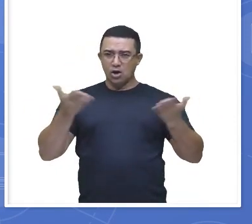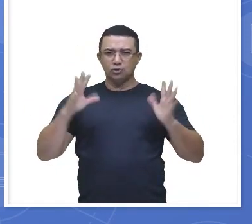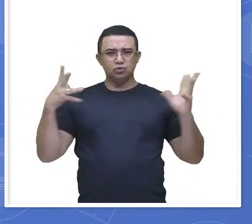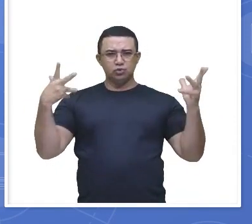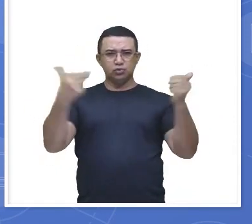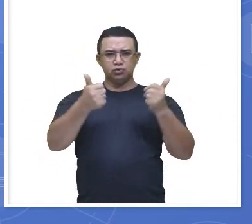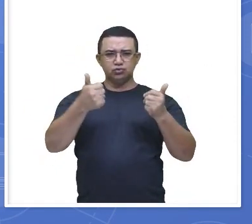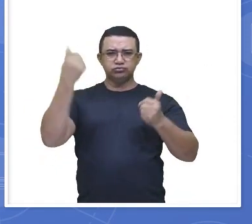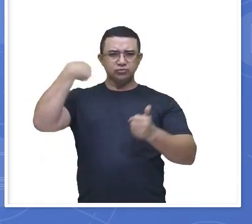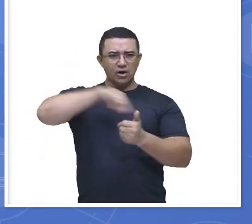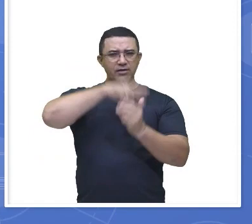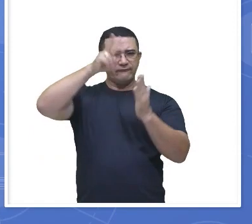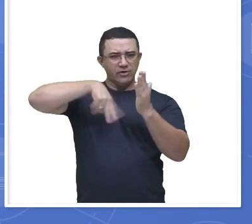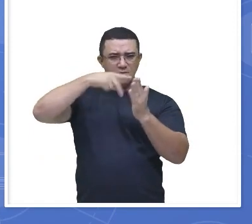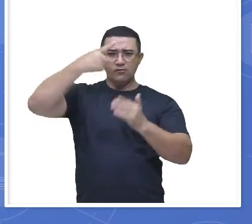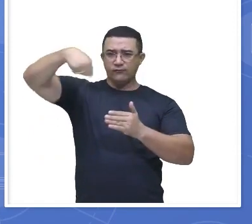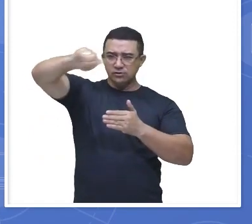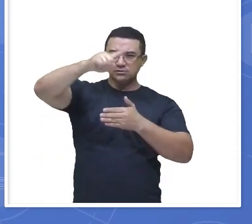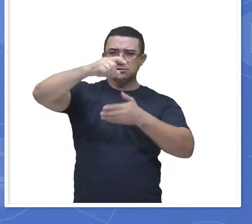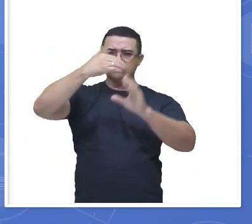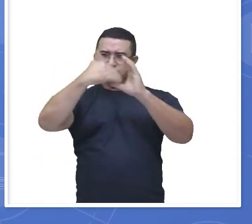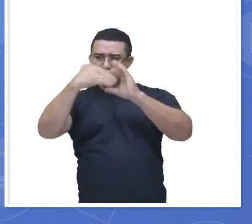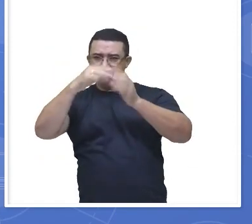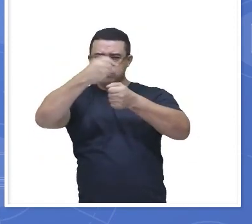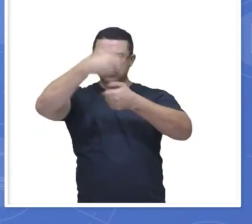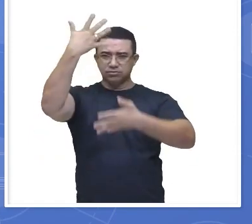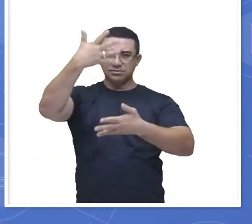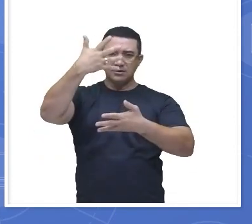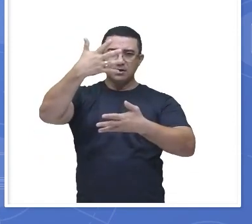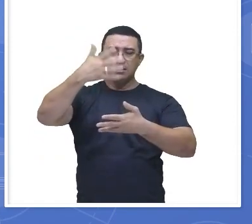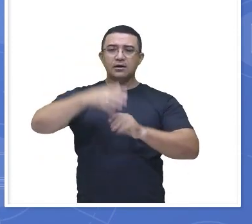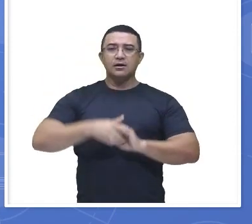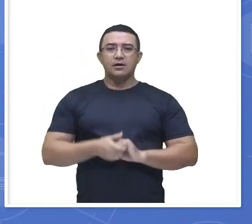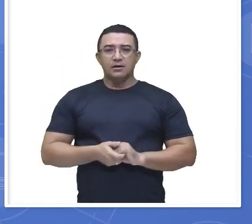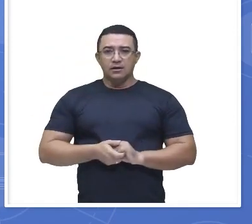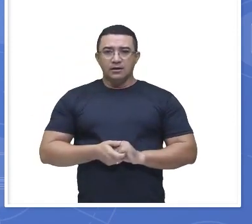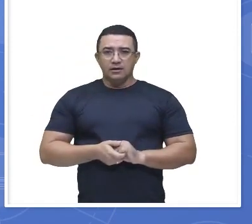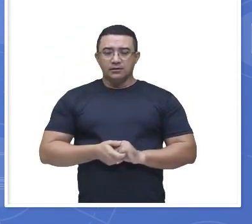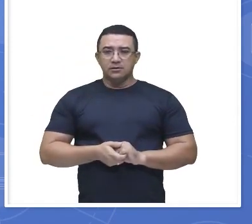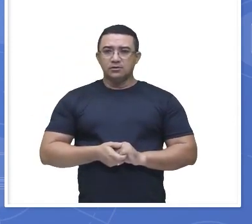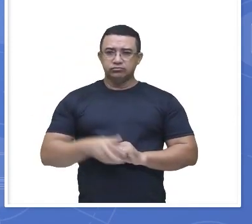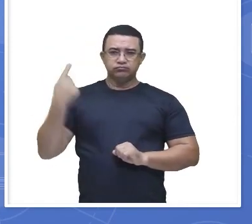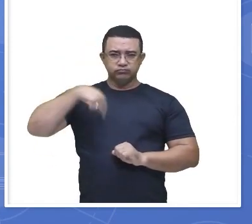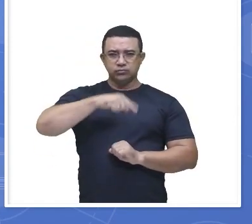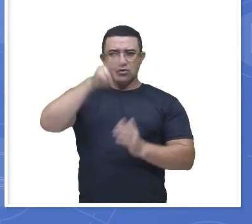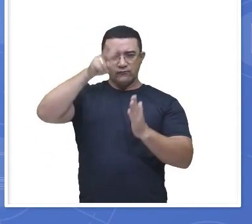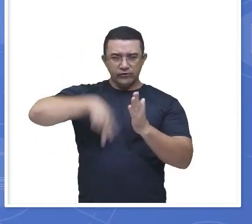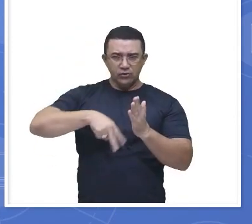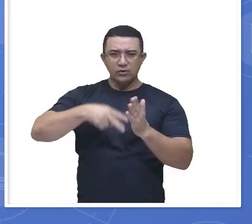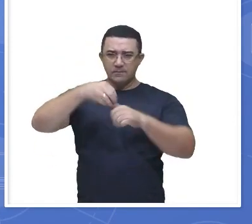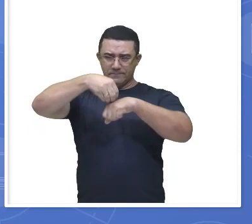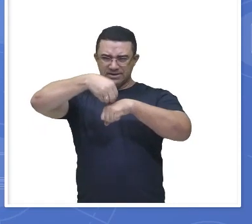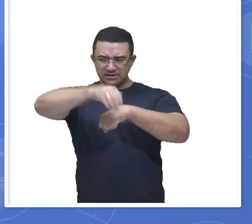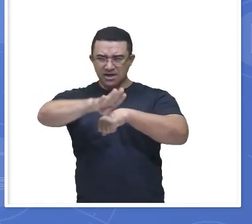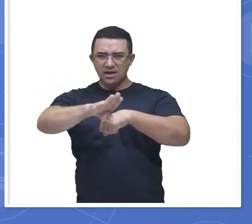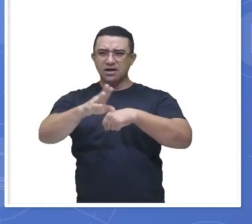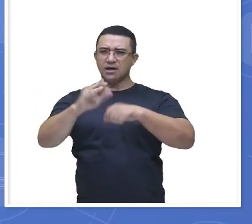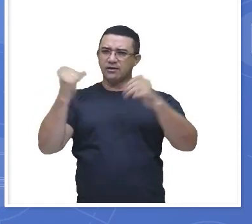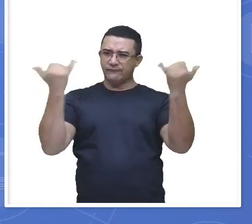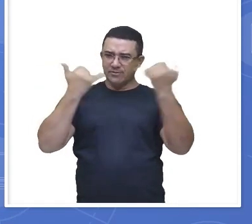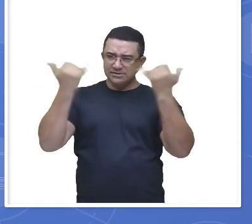gente leu, que vocês escreveram aqui para nós, olha só que interessante. Então, a gente leu passar informação,